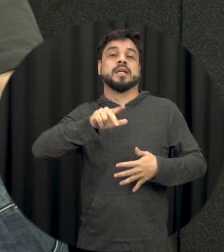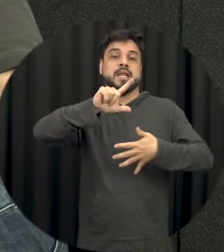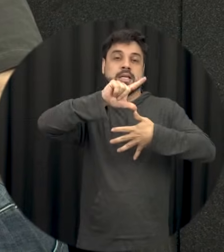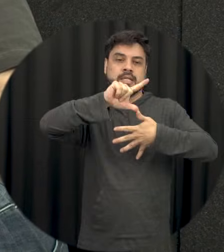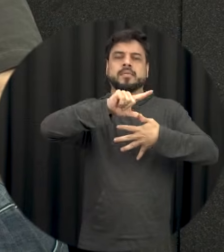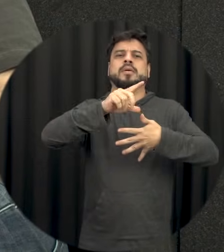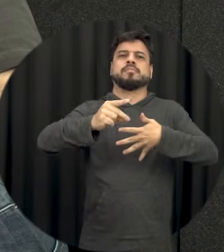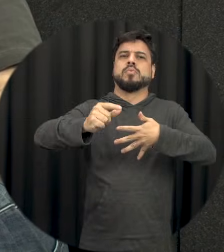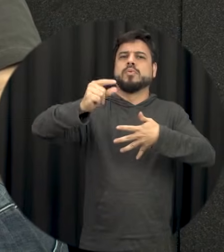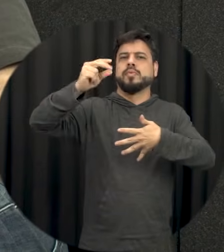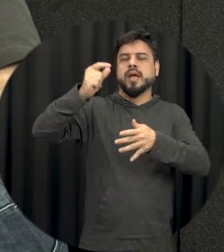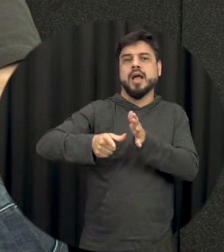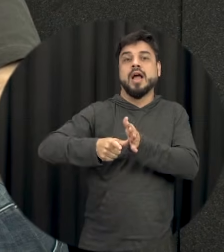tempo